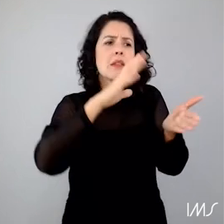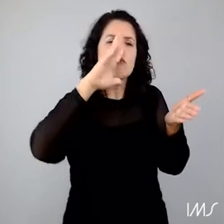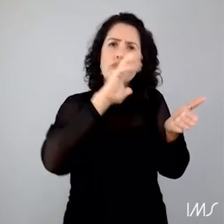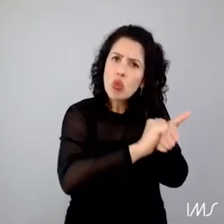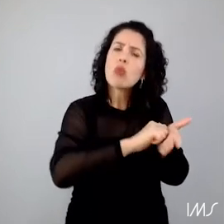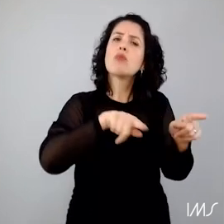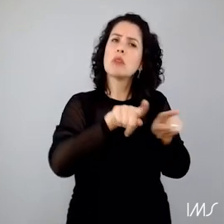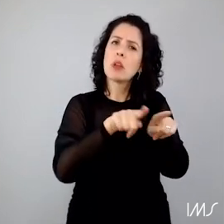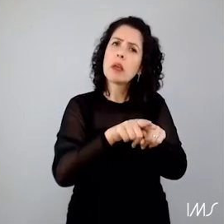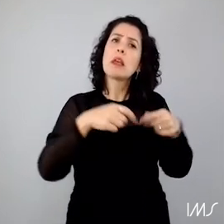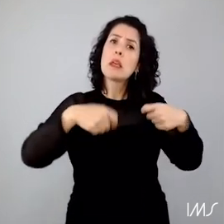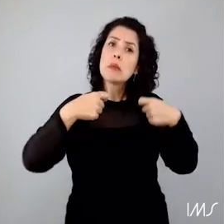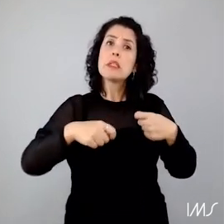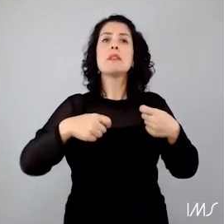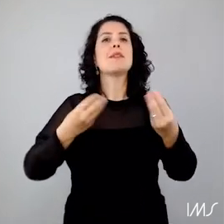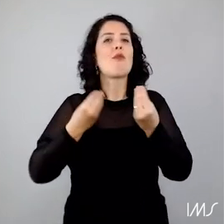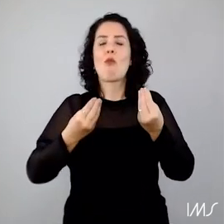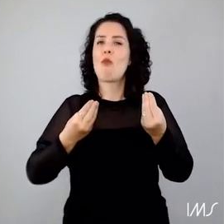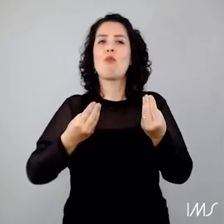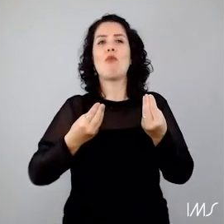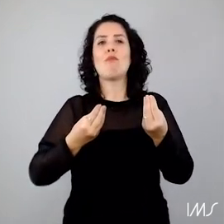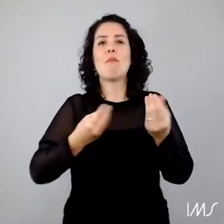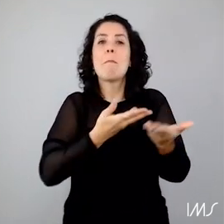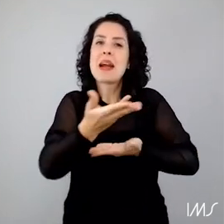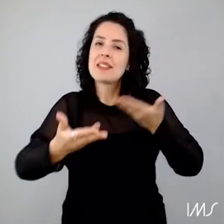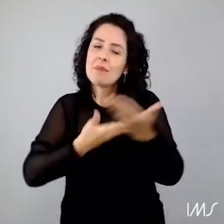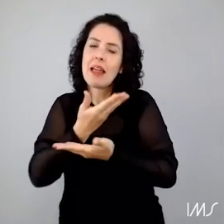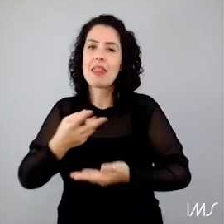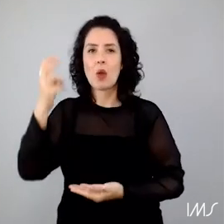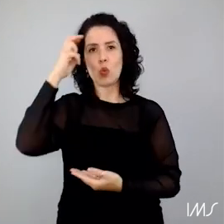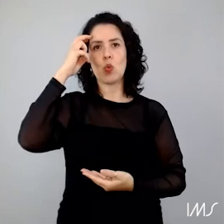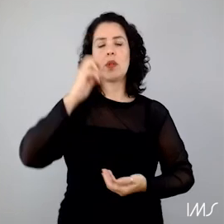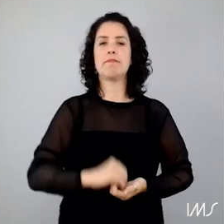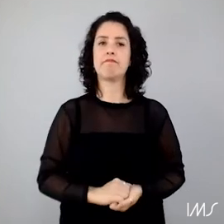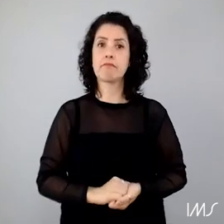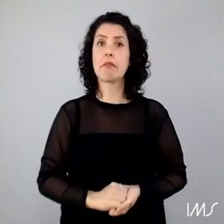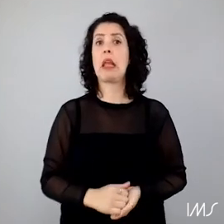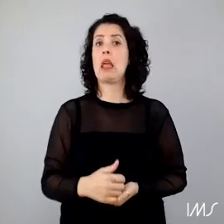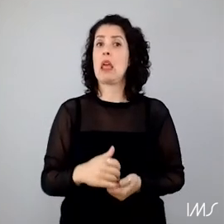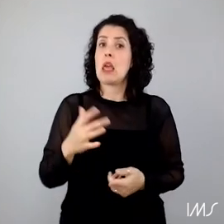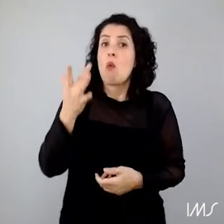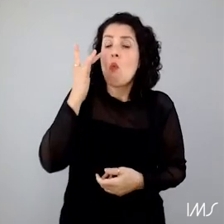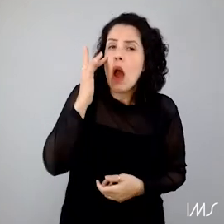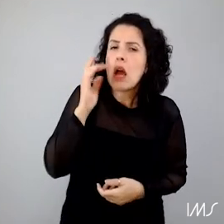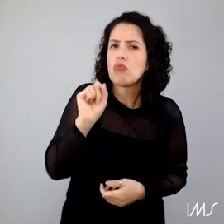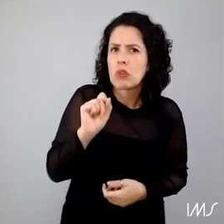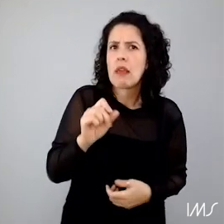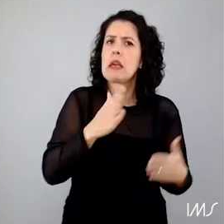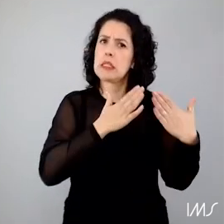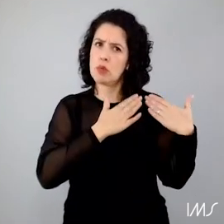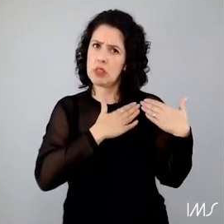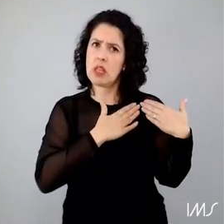papel de várias instituições hoje que abrigam acervos, quer dizer, isso vem num crescendo, tanto no Brasil